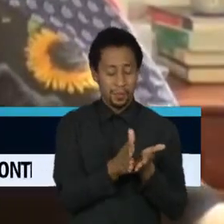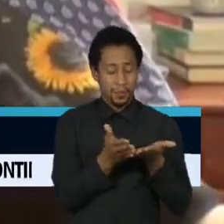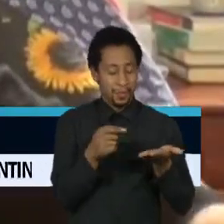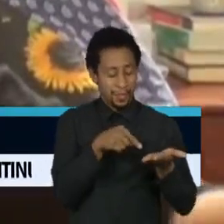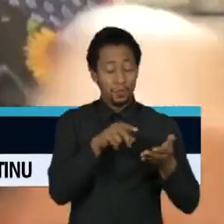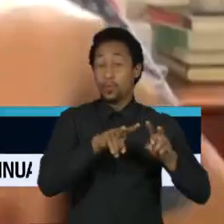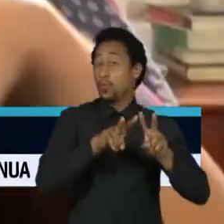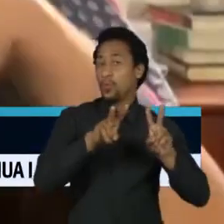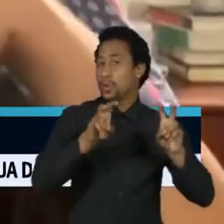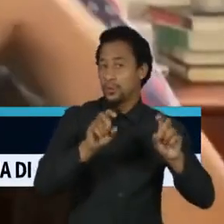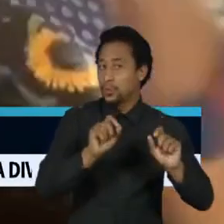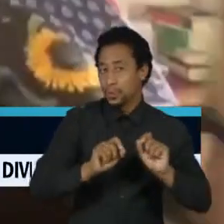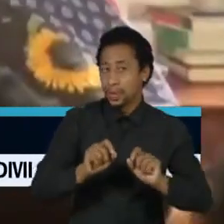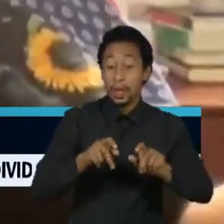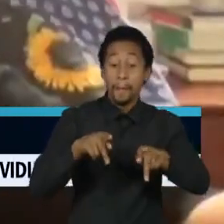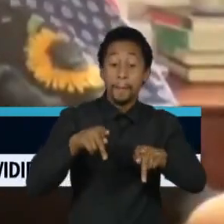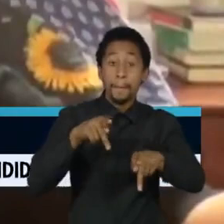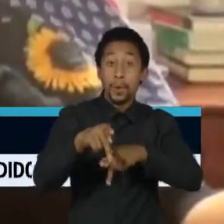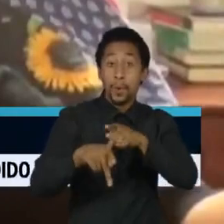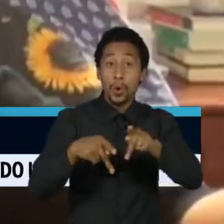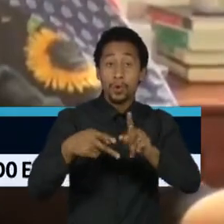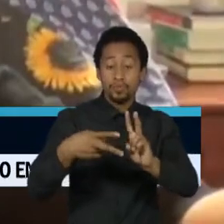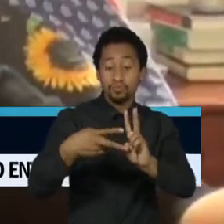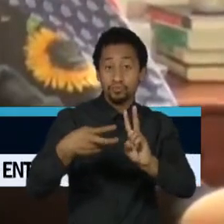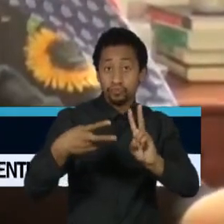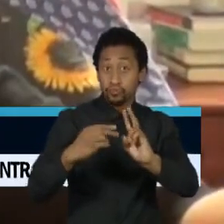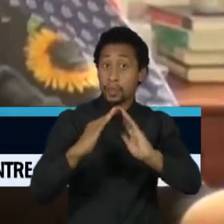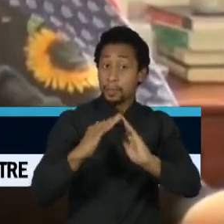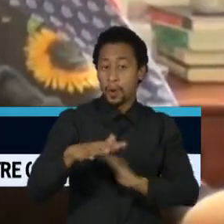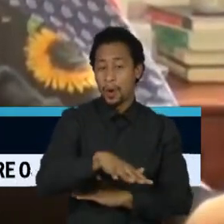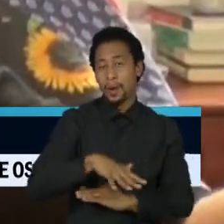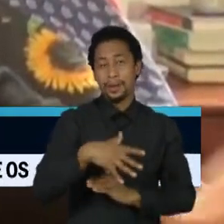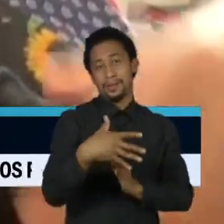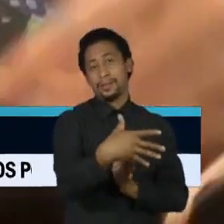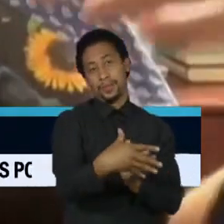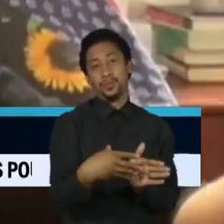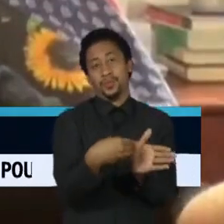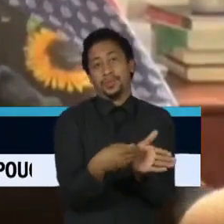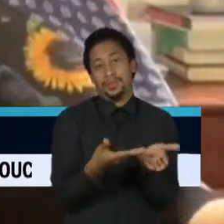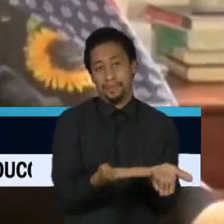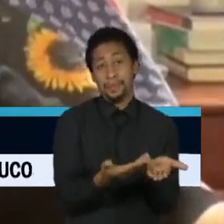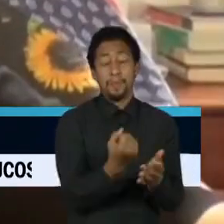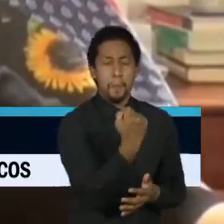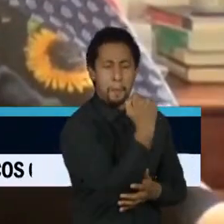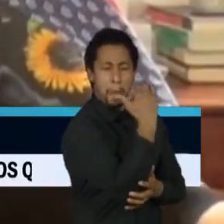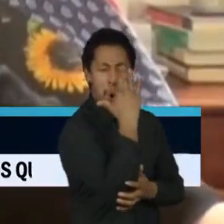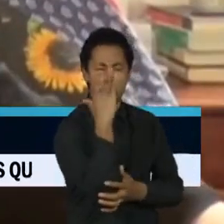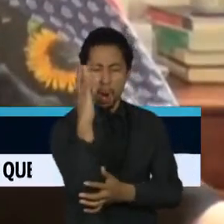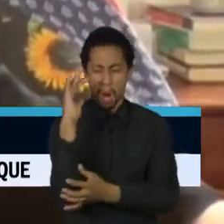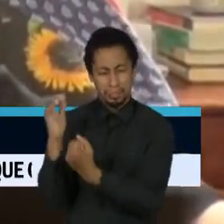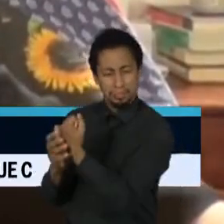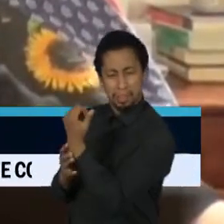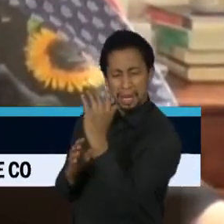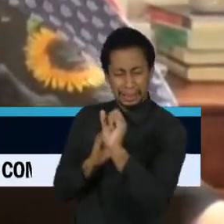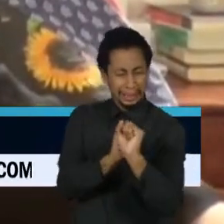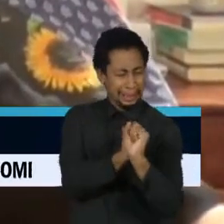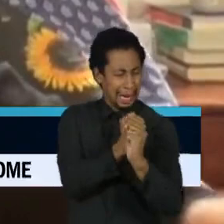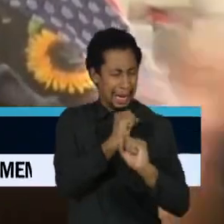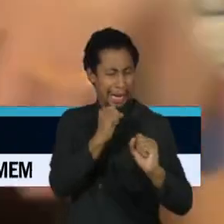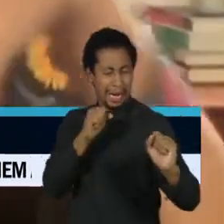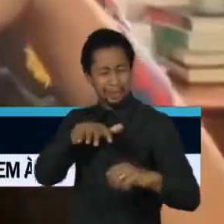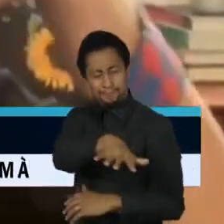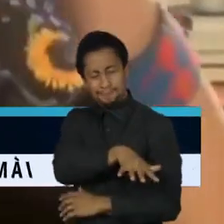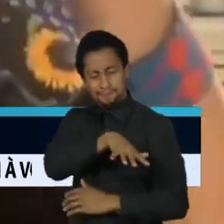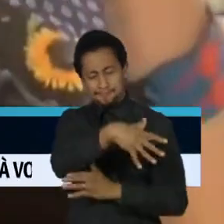sendo destruída, uma floresta que sem ela, a maior floresta tropical do mundo, não é possível enfrentar a crise